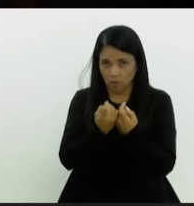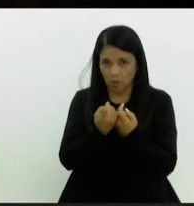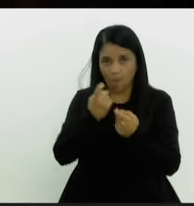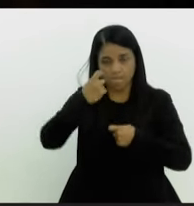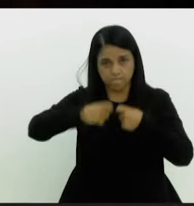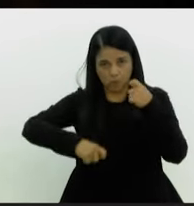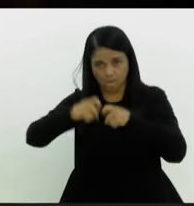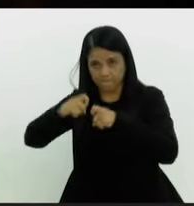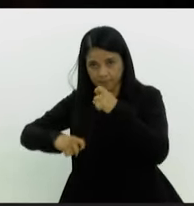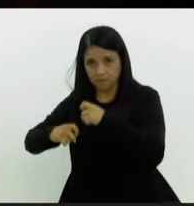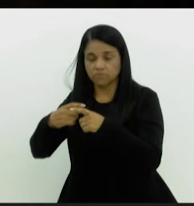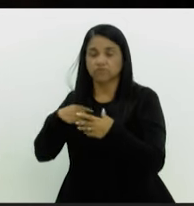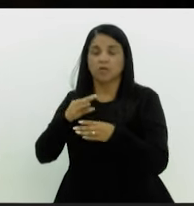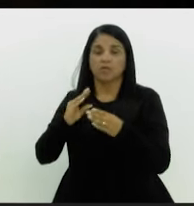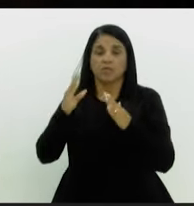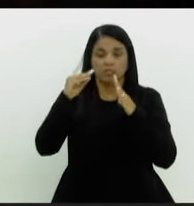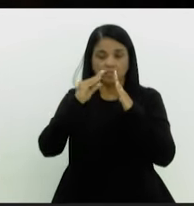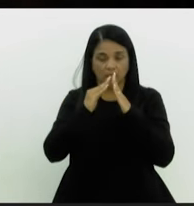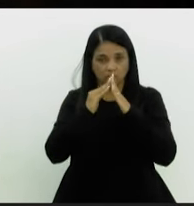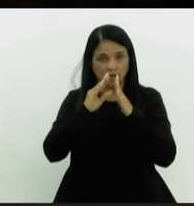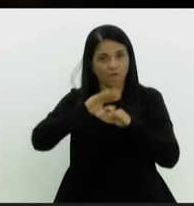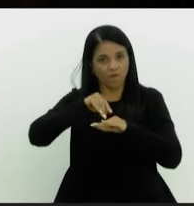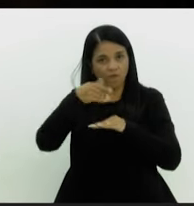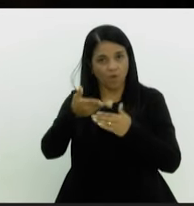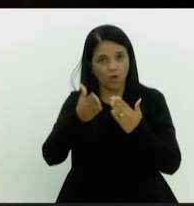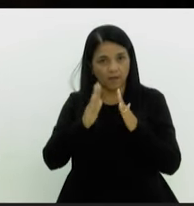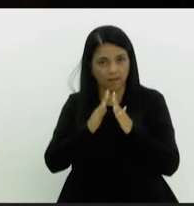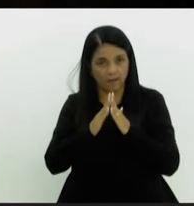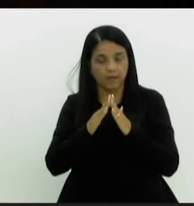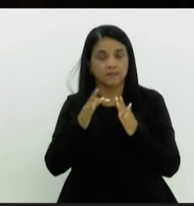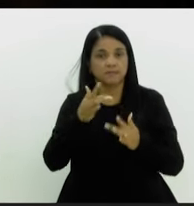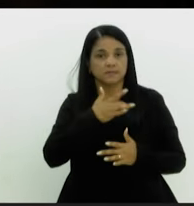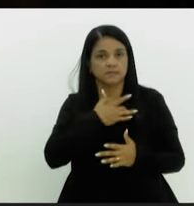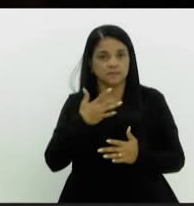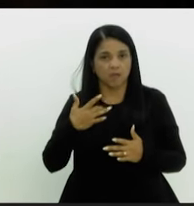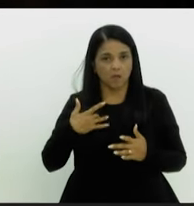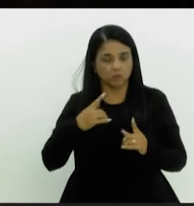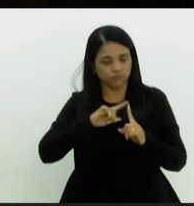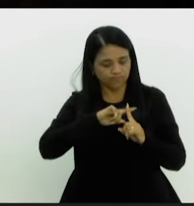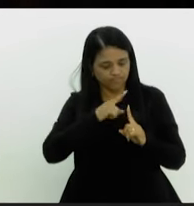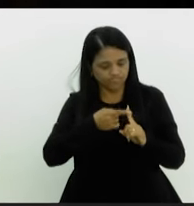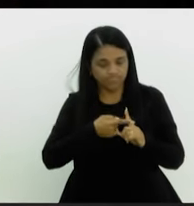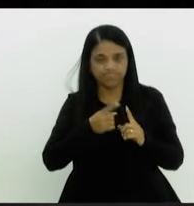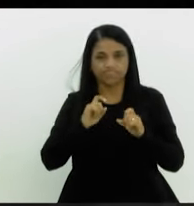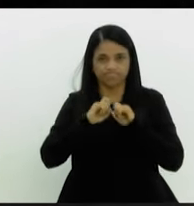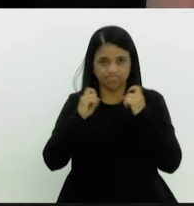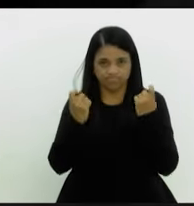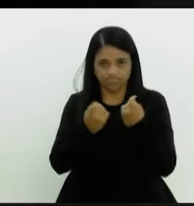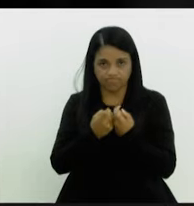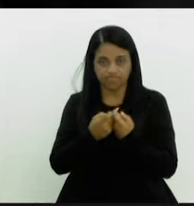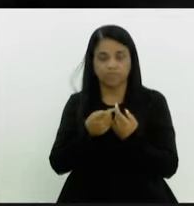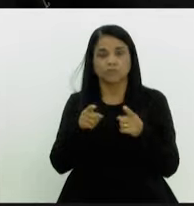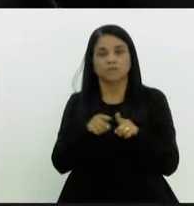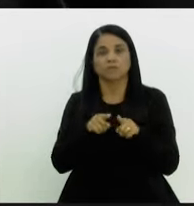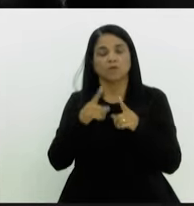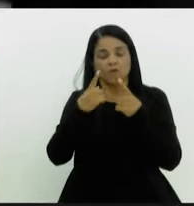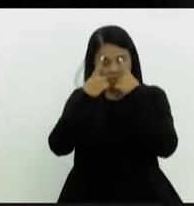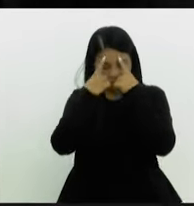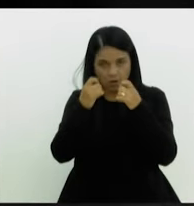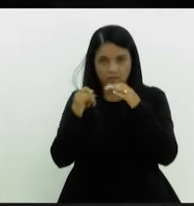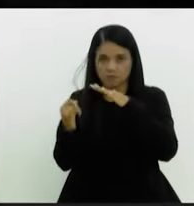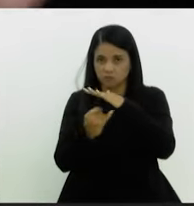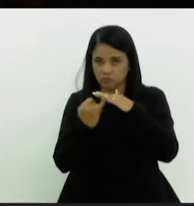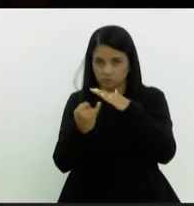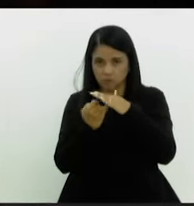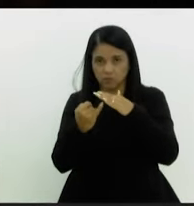doméstico e familiar saúde sexual e reprodutiva da mulher violência institucional E aí a